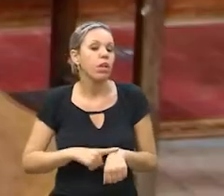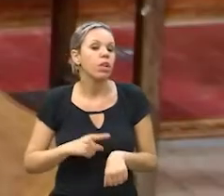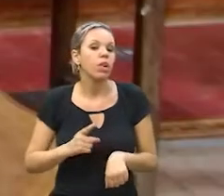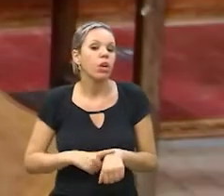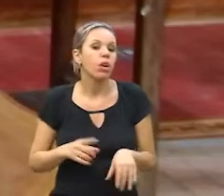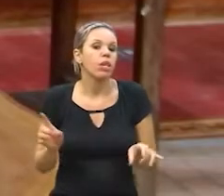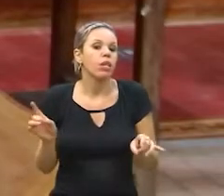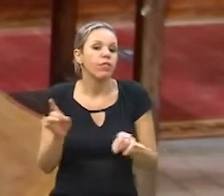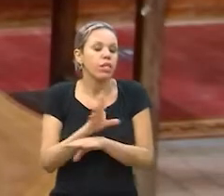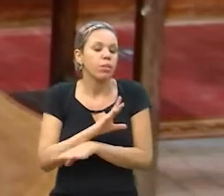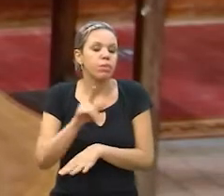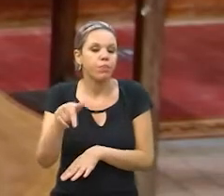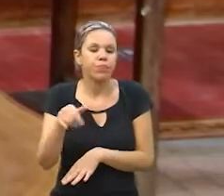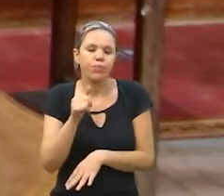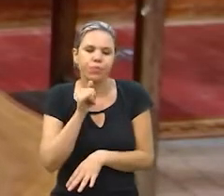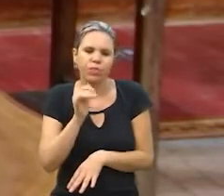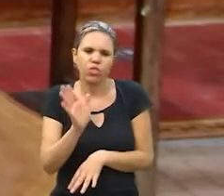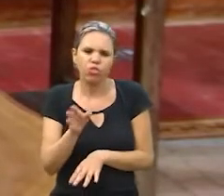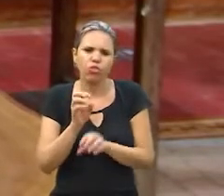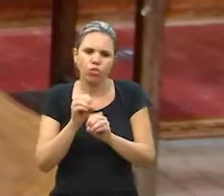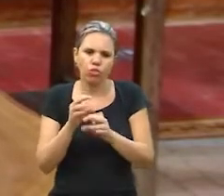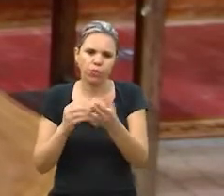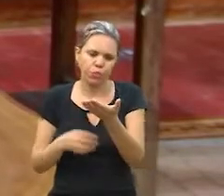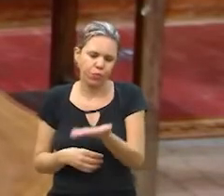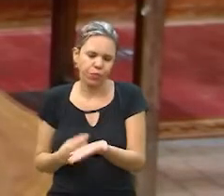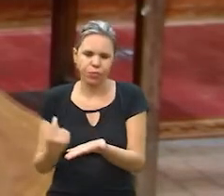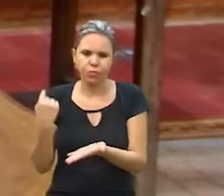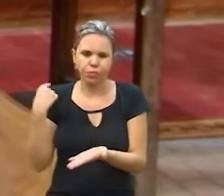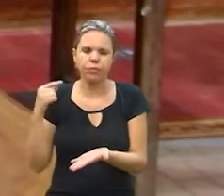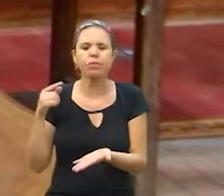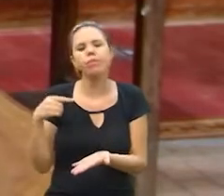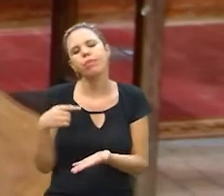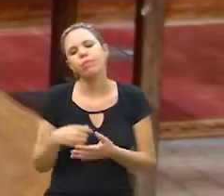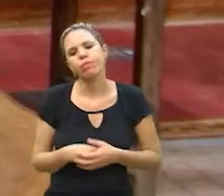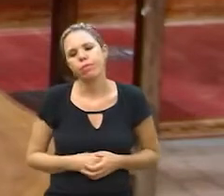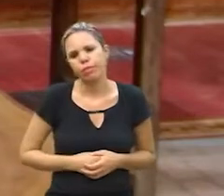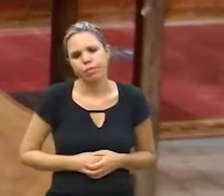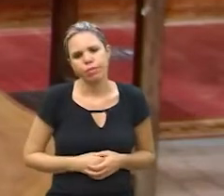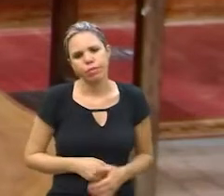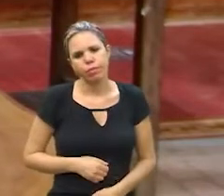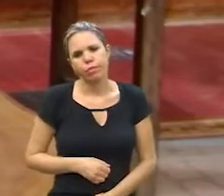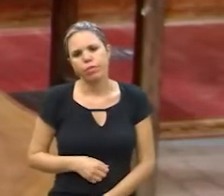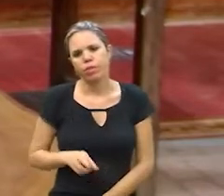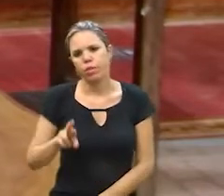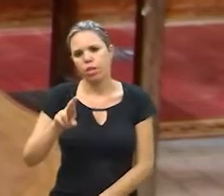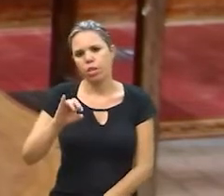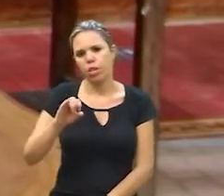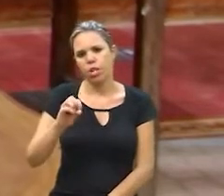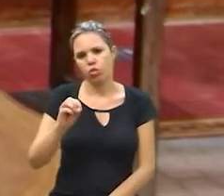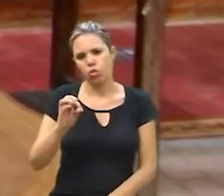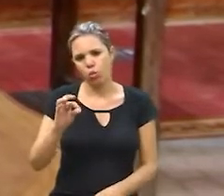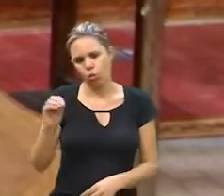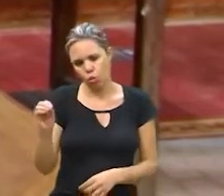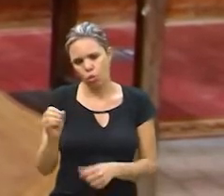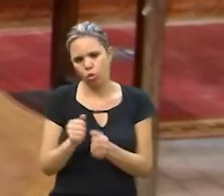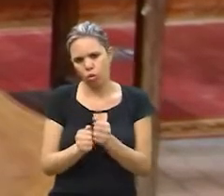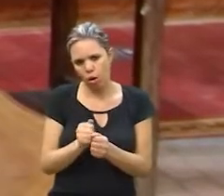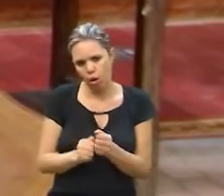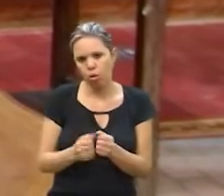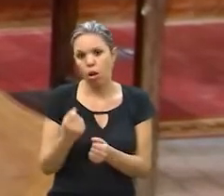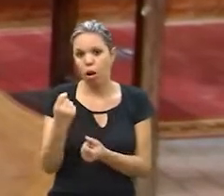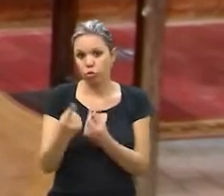nossa receita, né? Porque nós já ensinamos aqui o risoto. Porém,